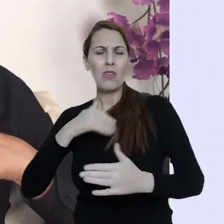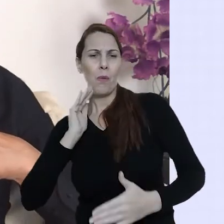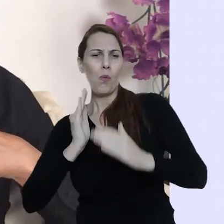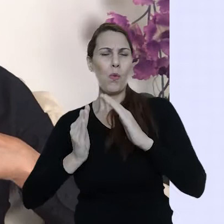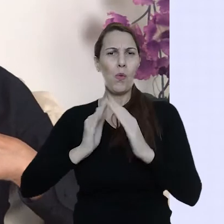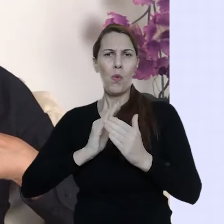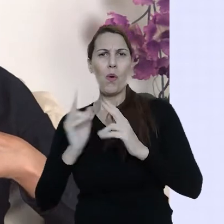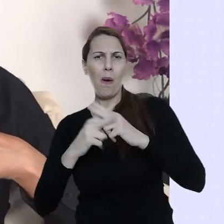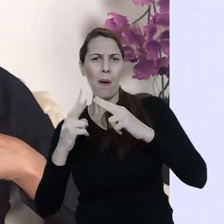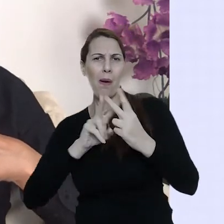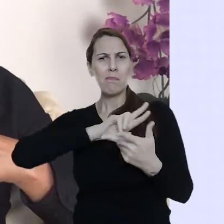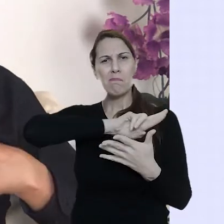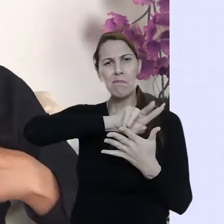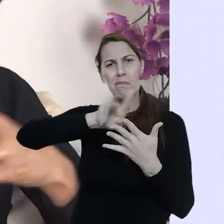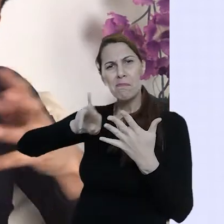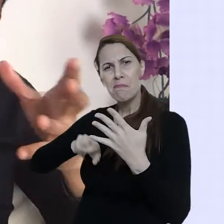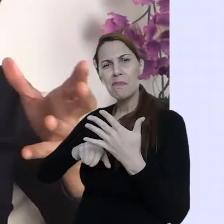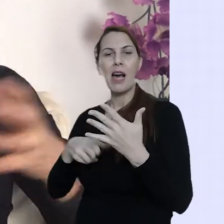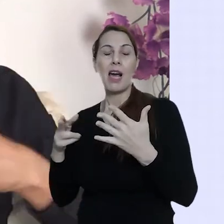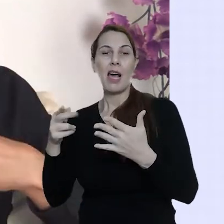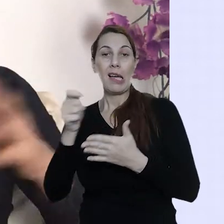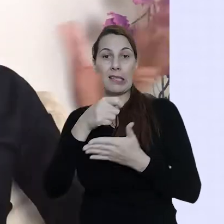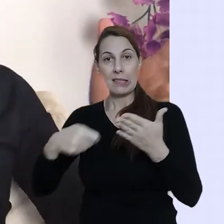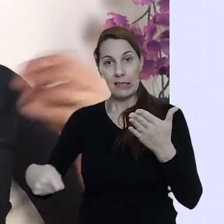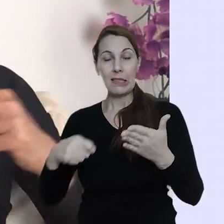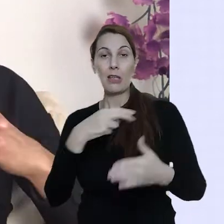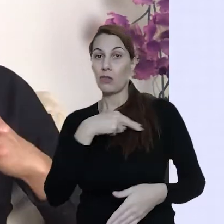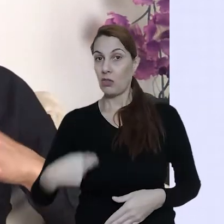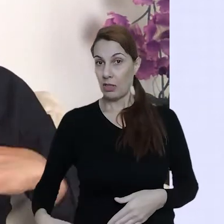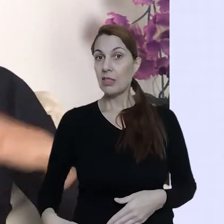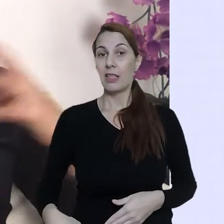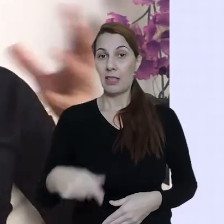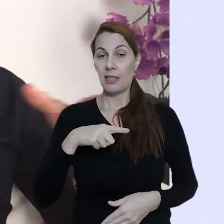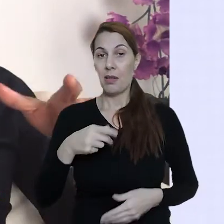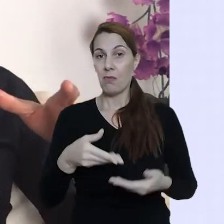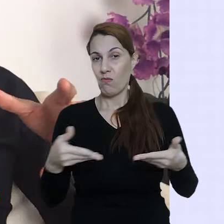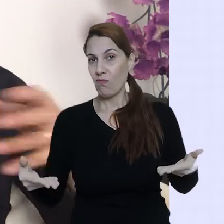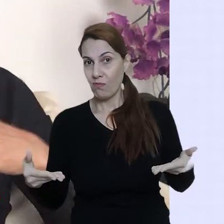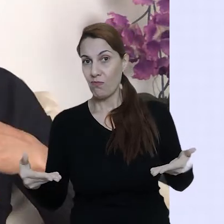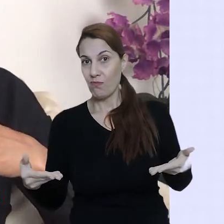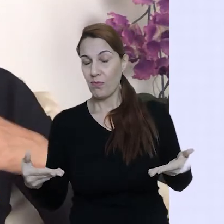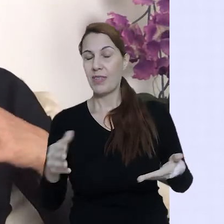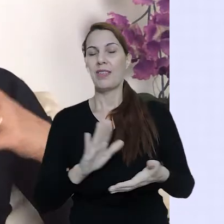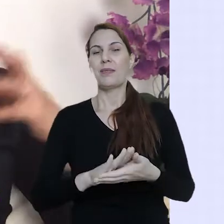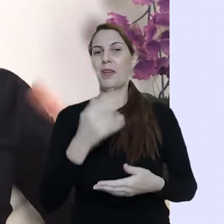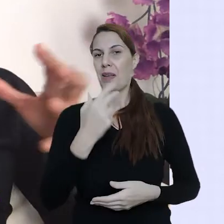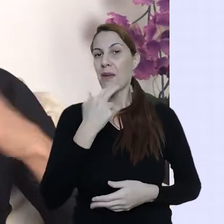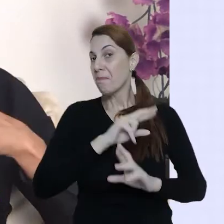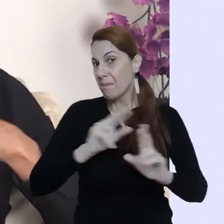pratica artes marciais, é, é escrito em chinês, é Taozuan, ou então